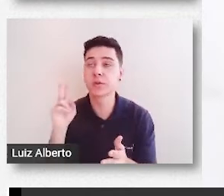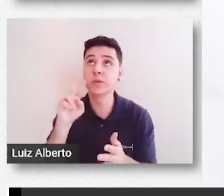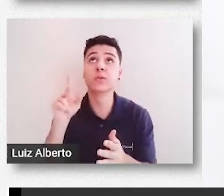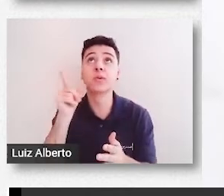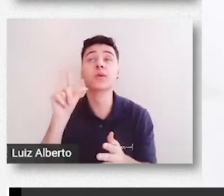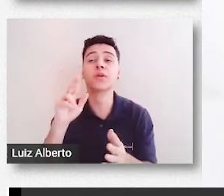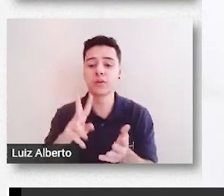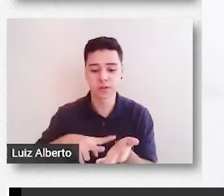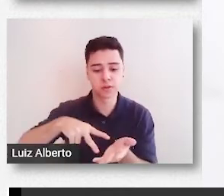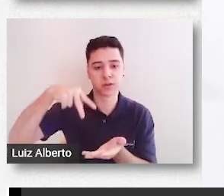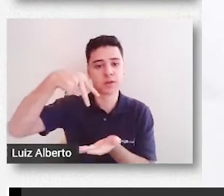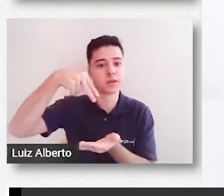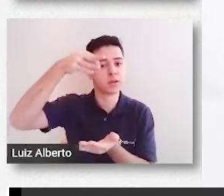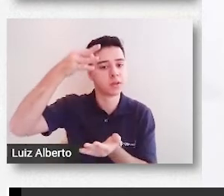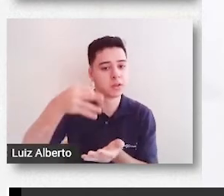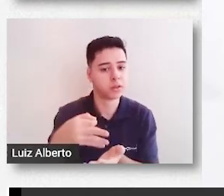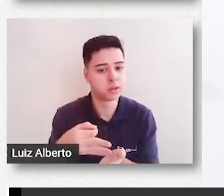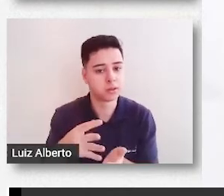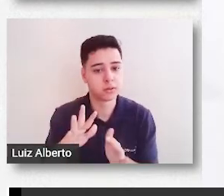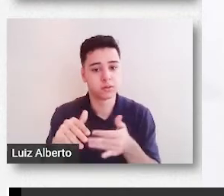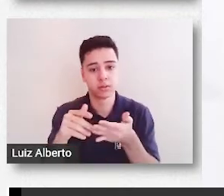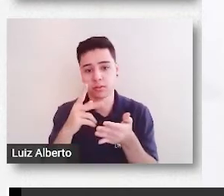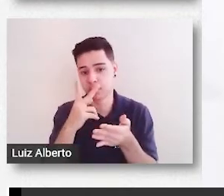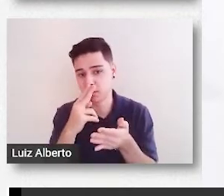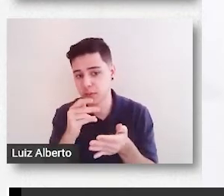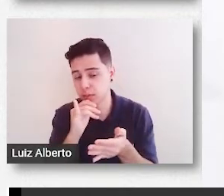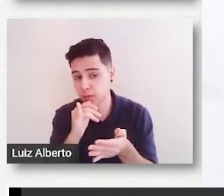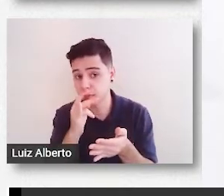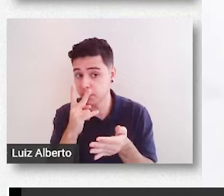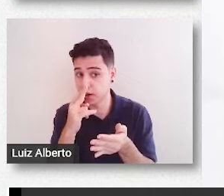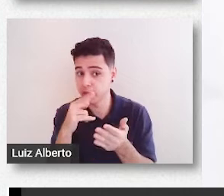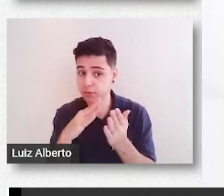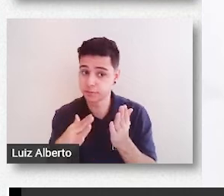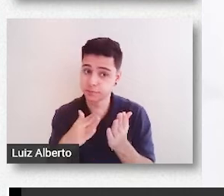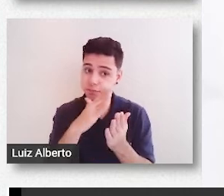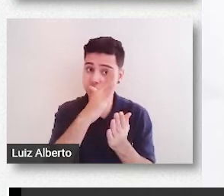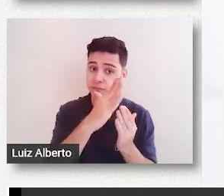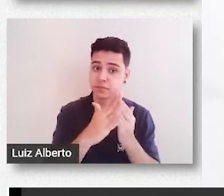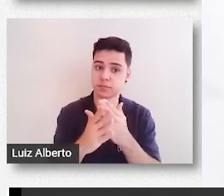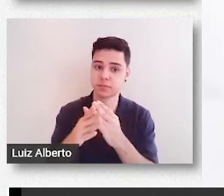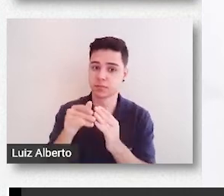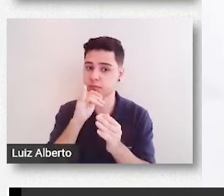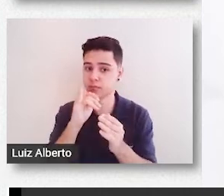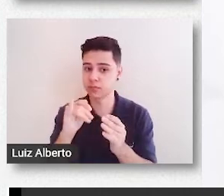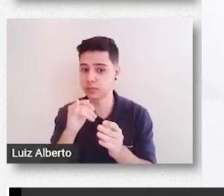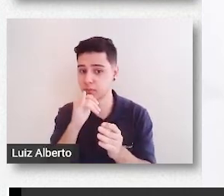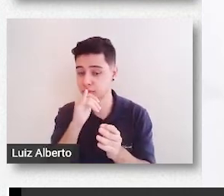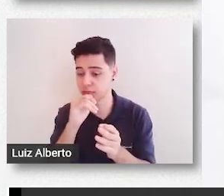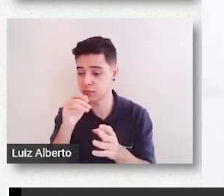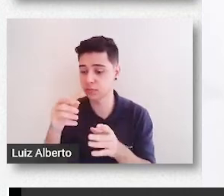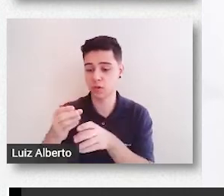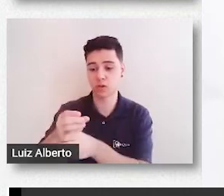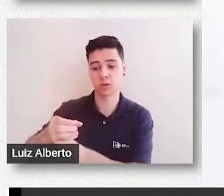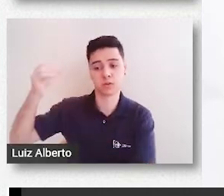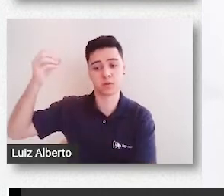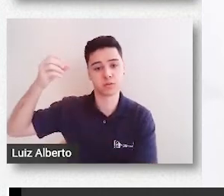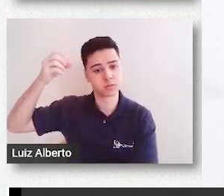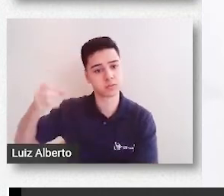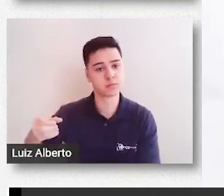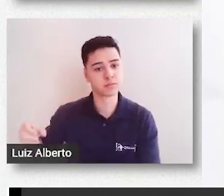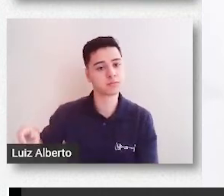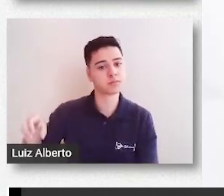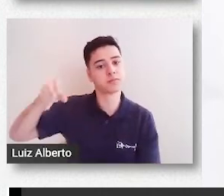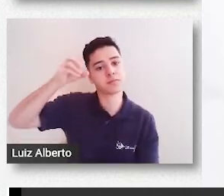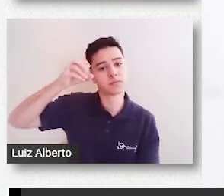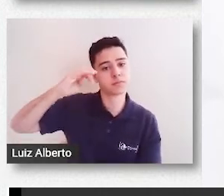imagem. Existem relações de linhas diagonais, né? Por exemplo, o cajado, que é o principal atributo iconográfico de São